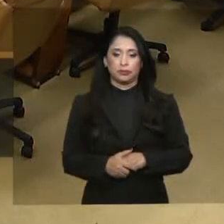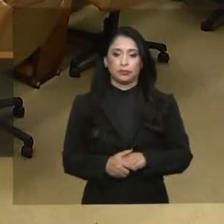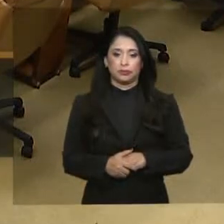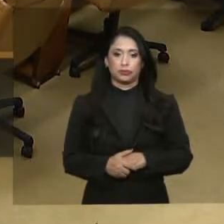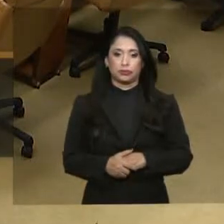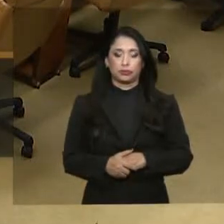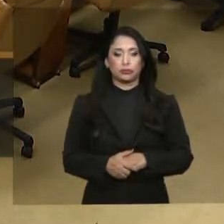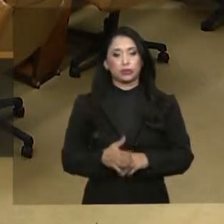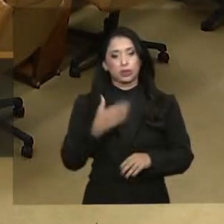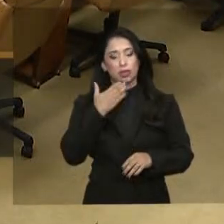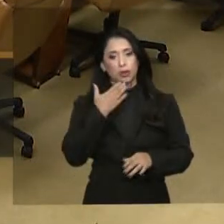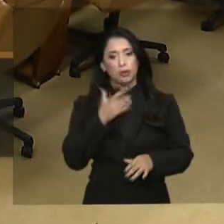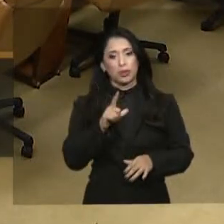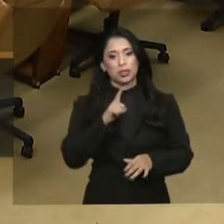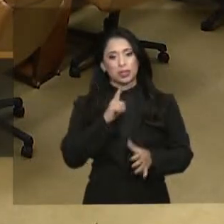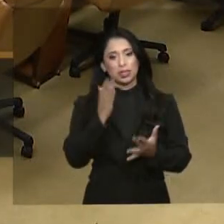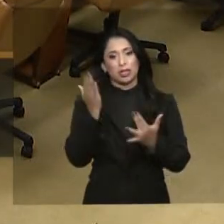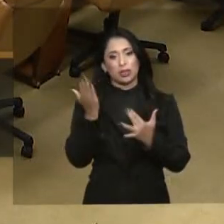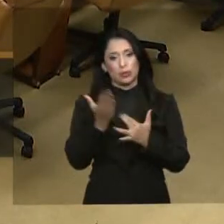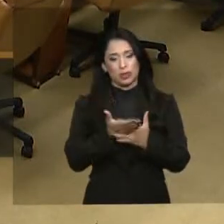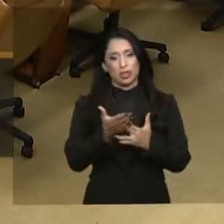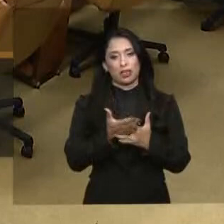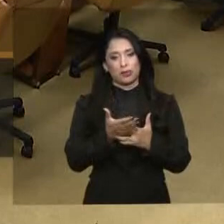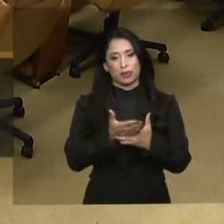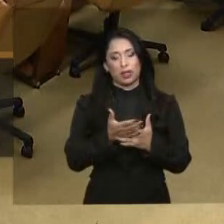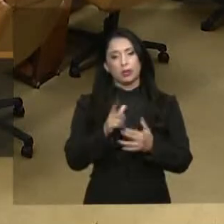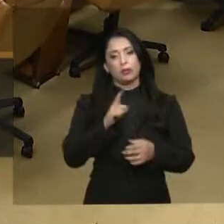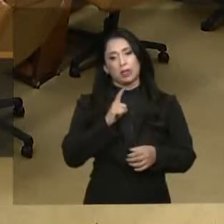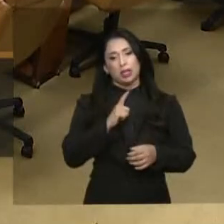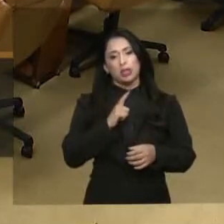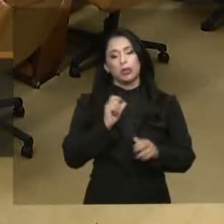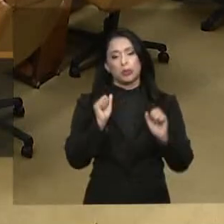determine o intervalo para que a gente tenha tempo de